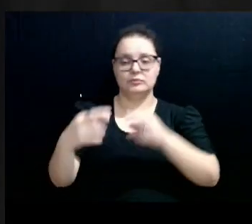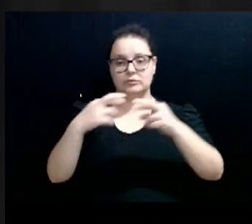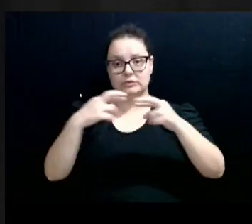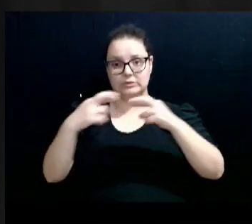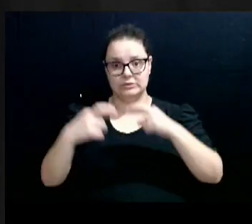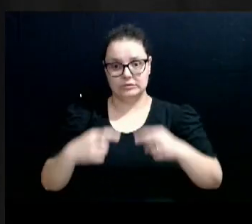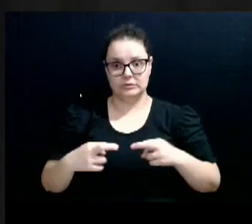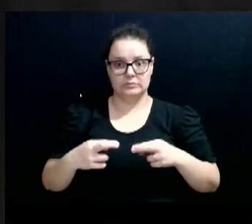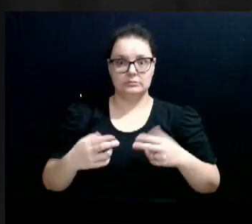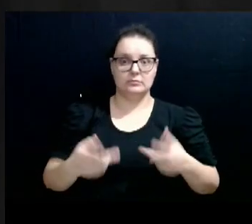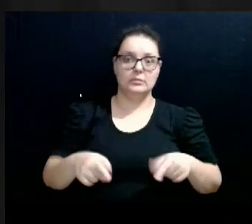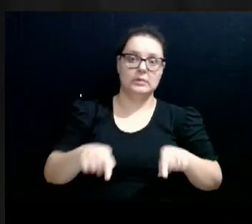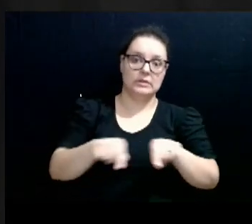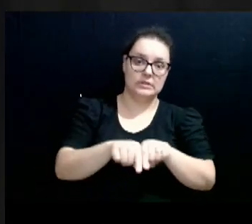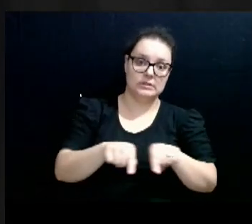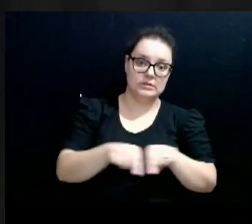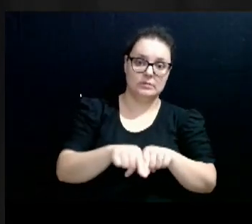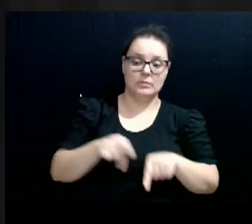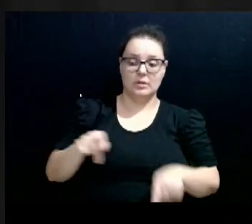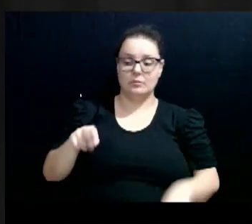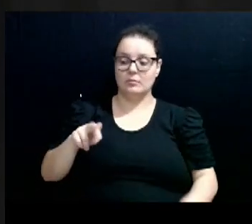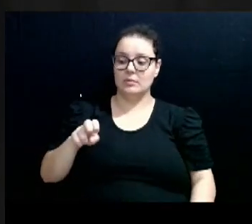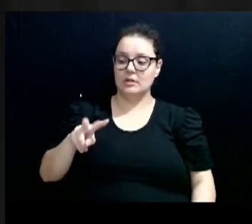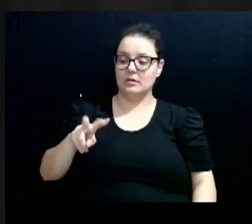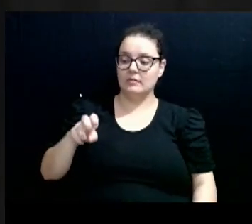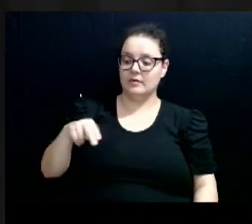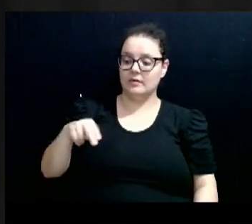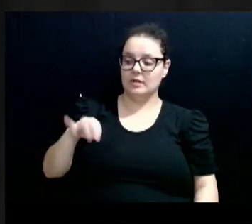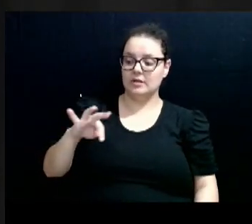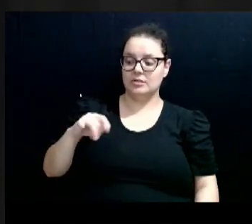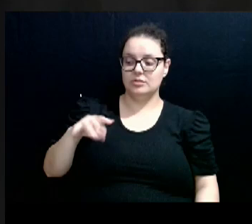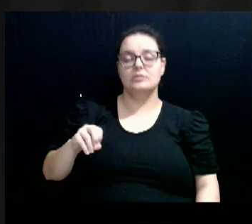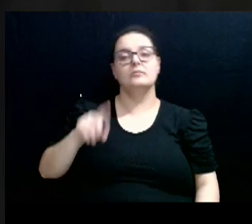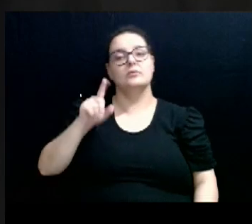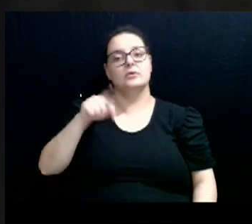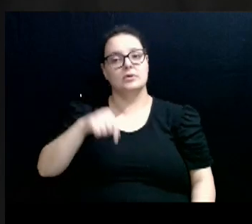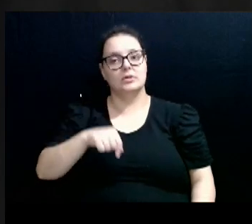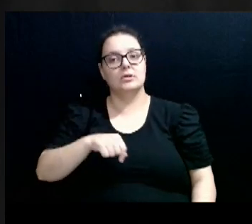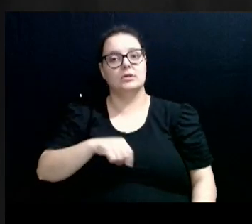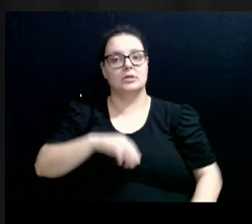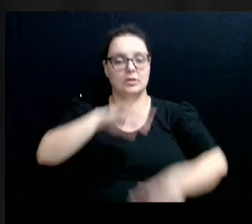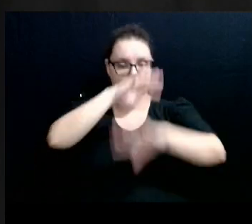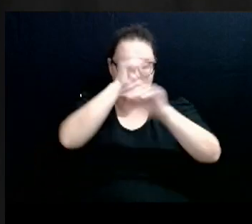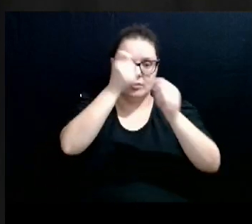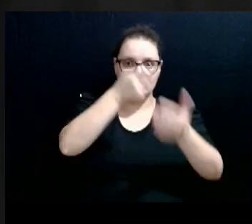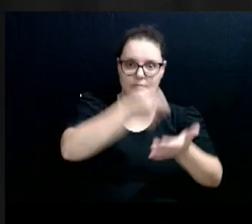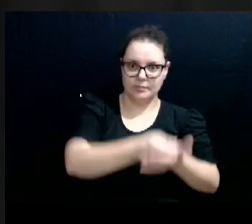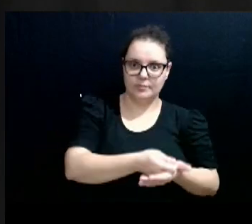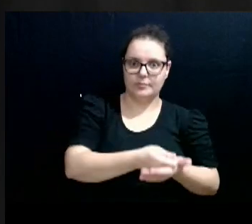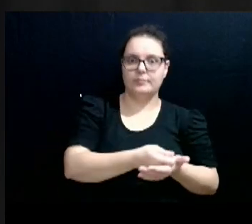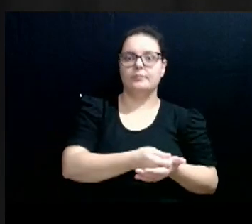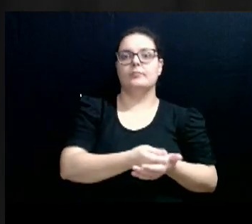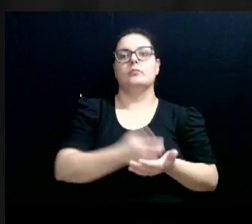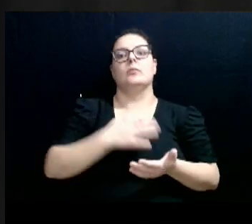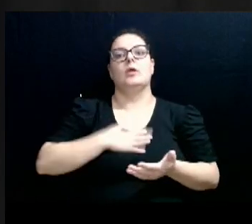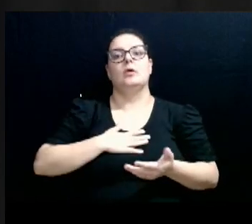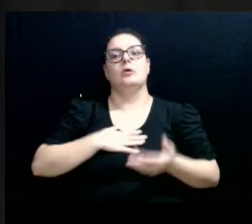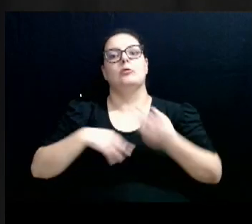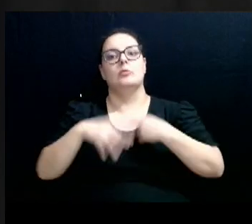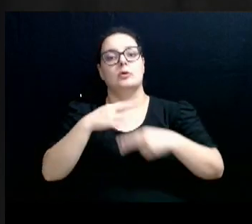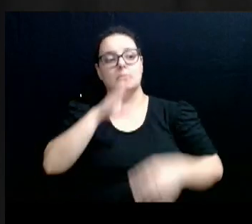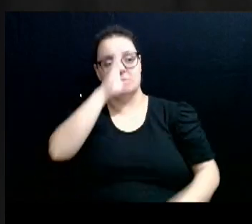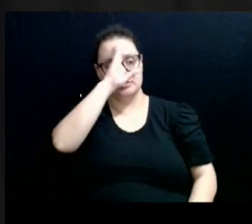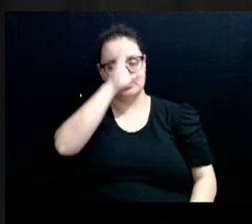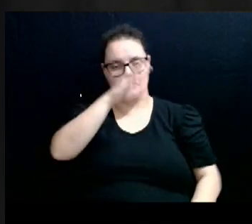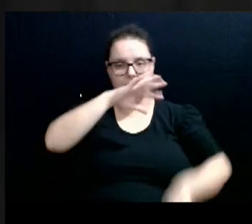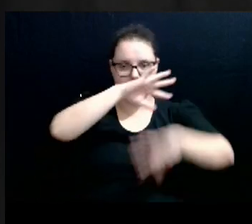tempo preventivo, que é o Tribunal de Contas, e o meu relacionamento é diretamente com o Tribunal de Contas. Então eu